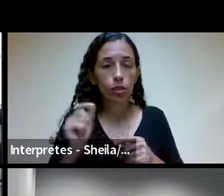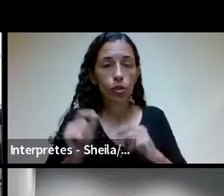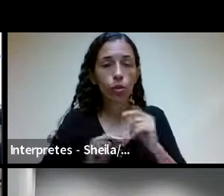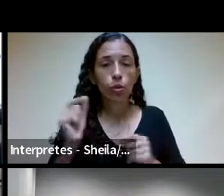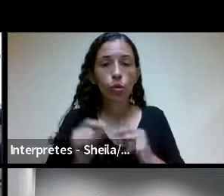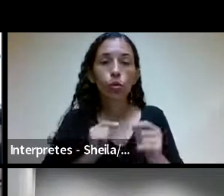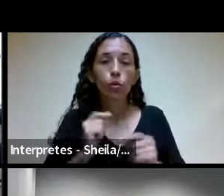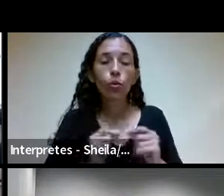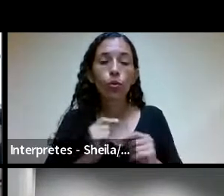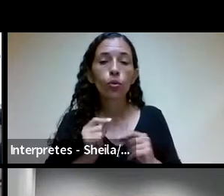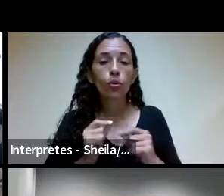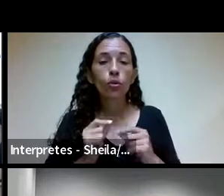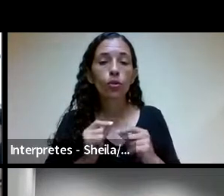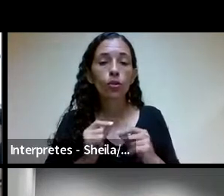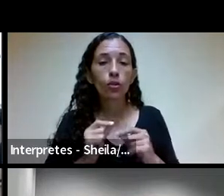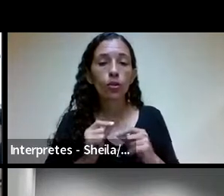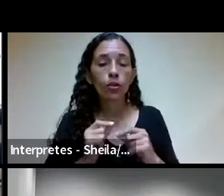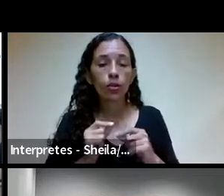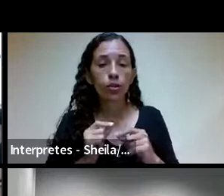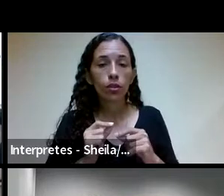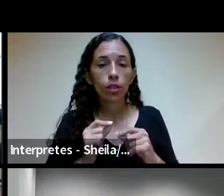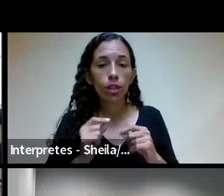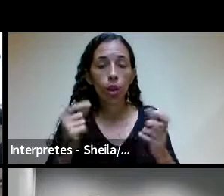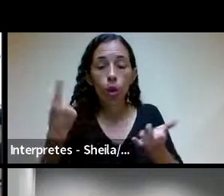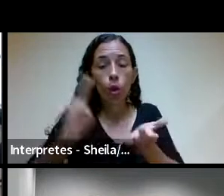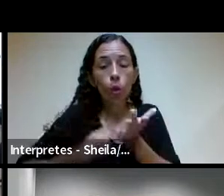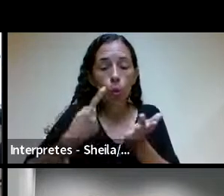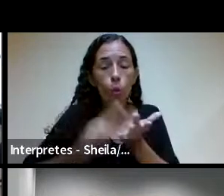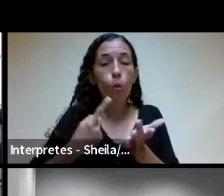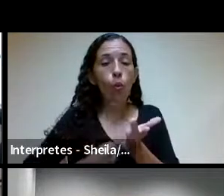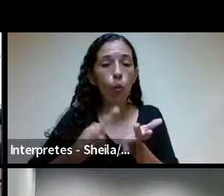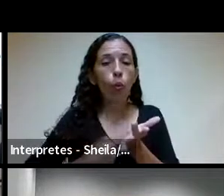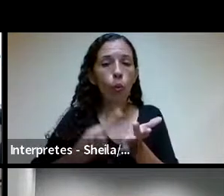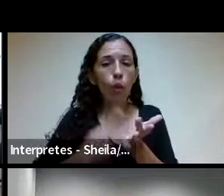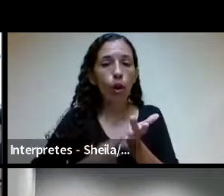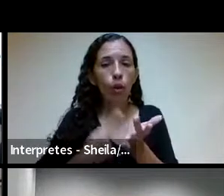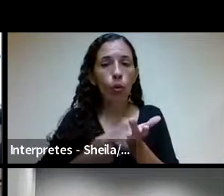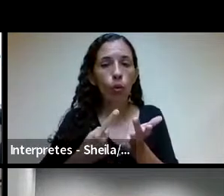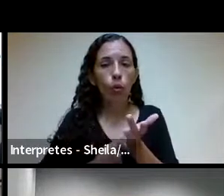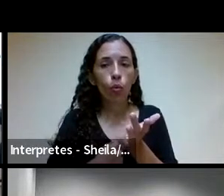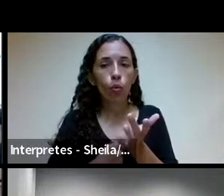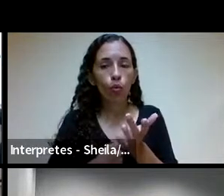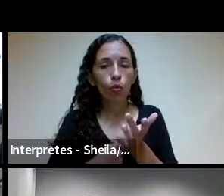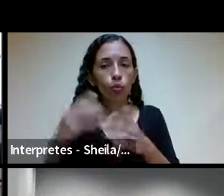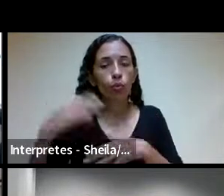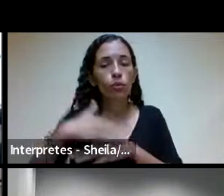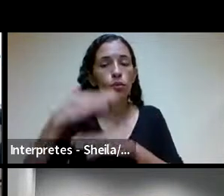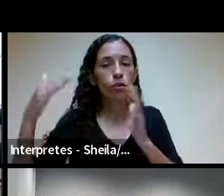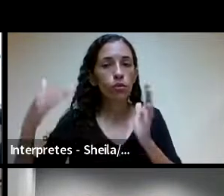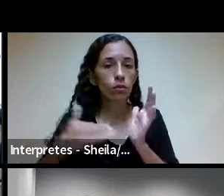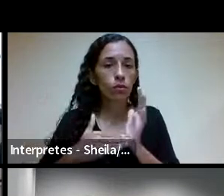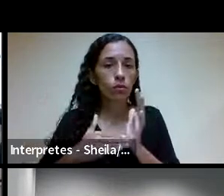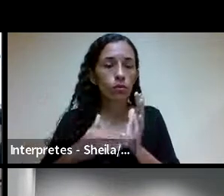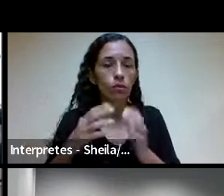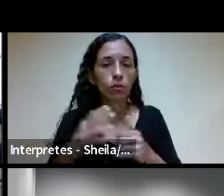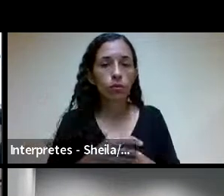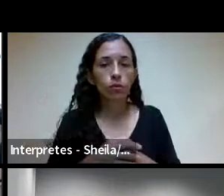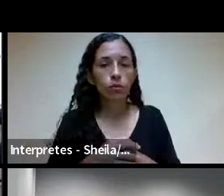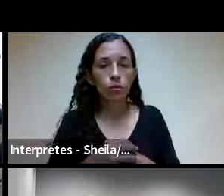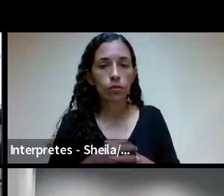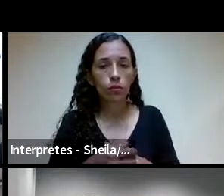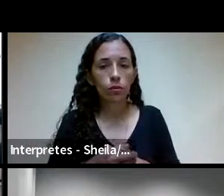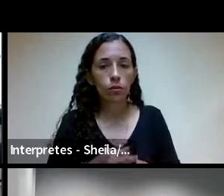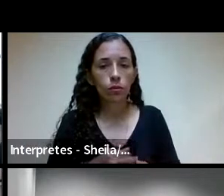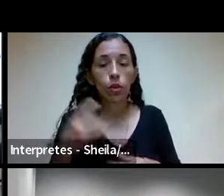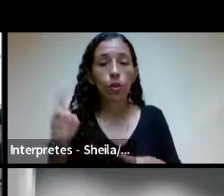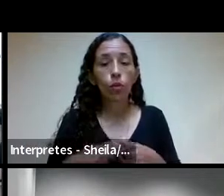ambos pleito comum das partes, ainda não foi apreciado a respeito da inclusão da Fazenda Nacional, o que a gente